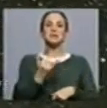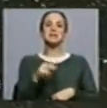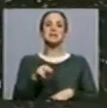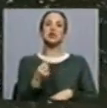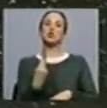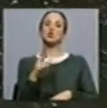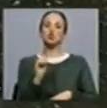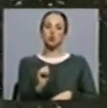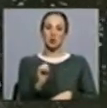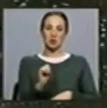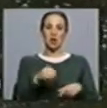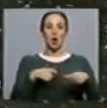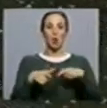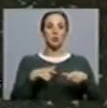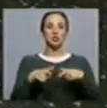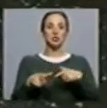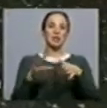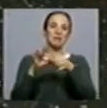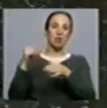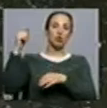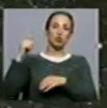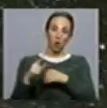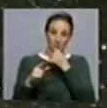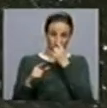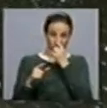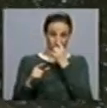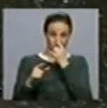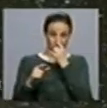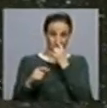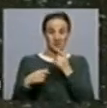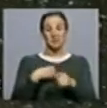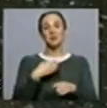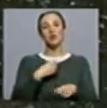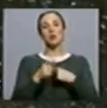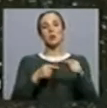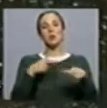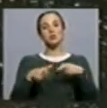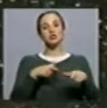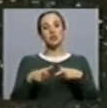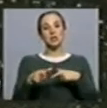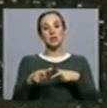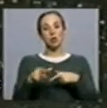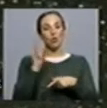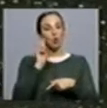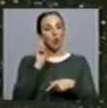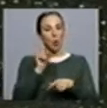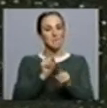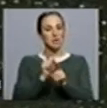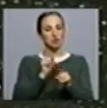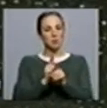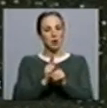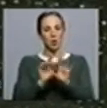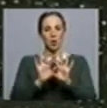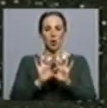estrela análoga do Sol. O que é que isto quer dizer? Quer dizer que é uma estrela que terá aproximadamente a mesma massa, o mesmo diâmetro,